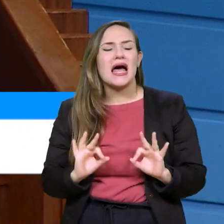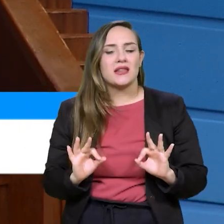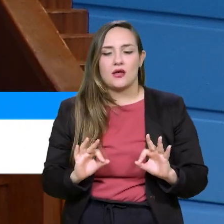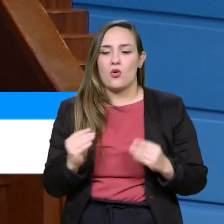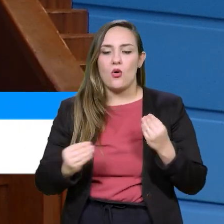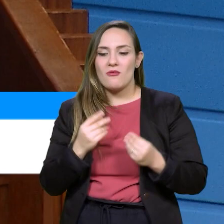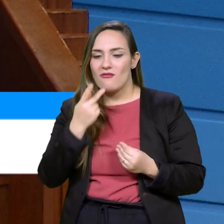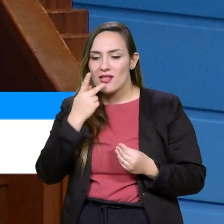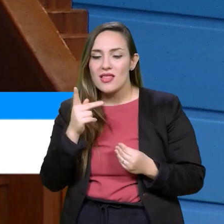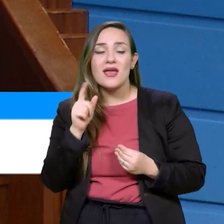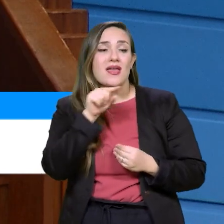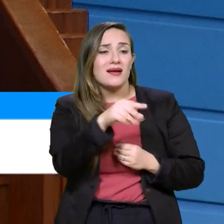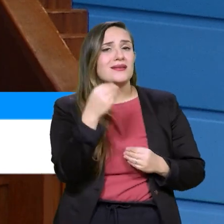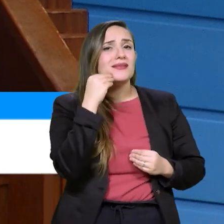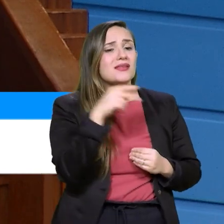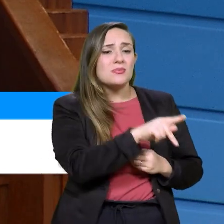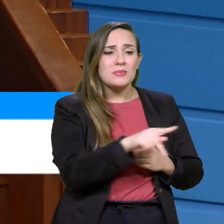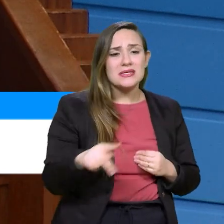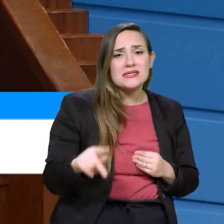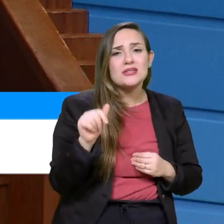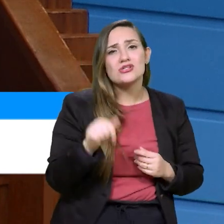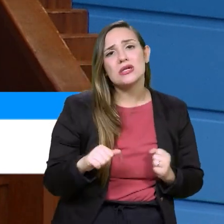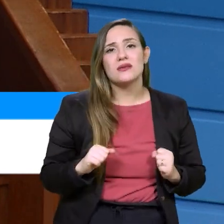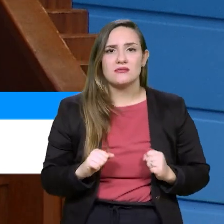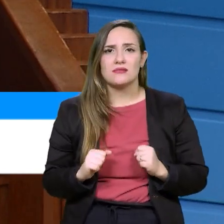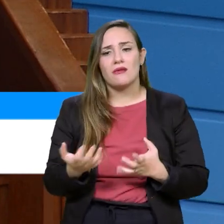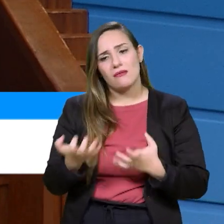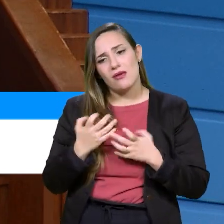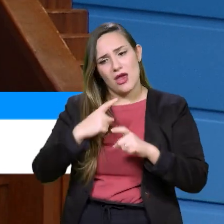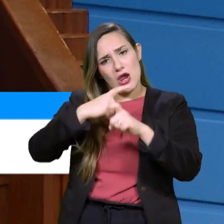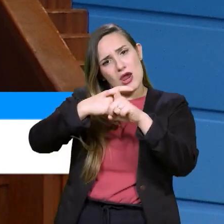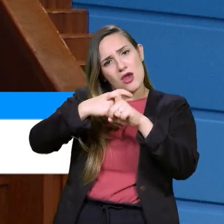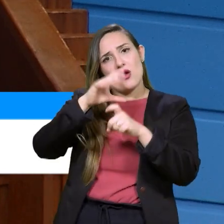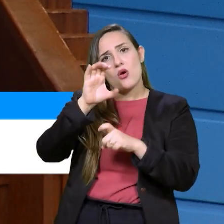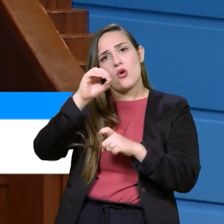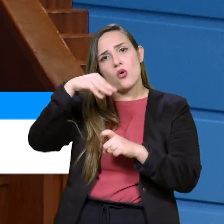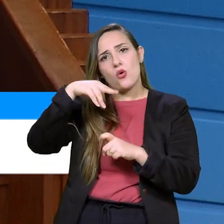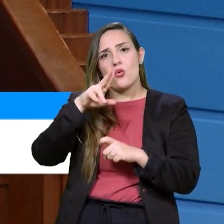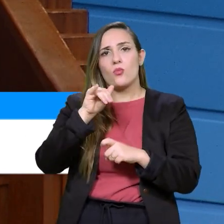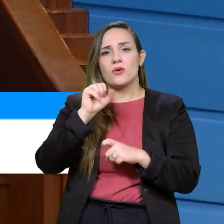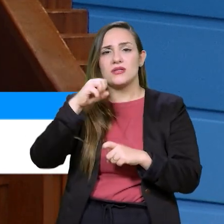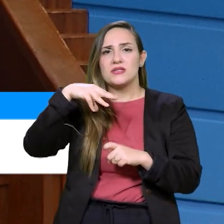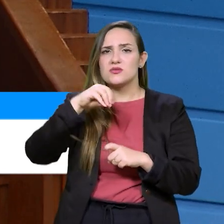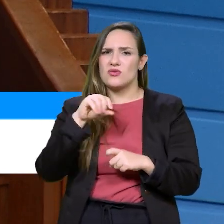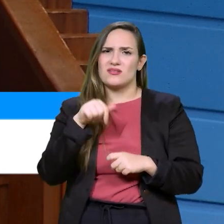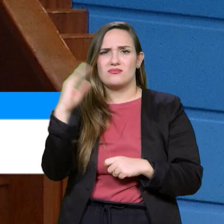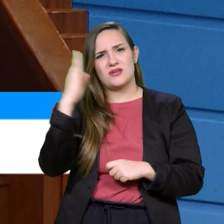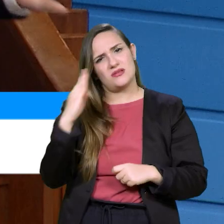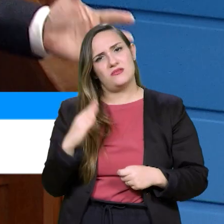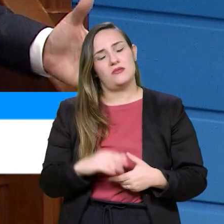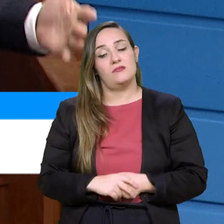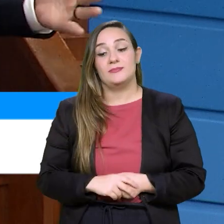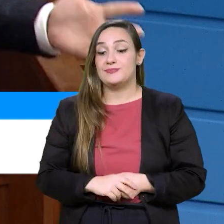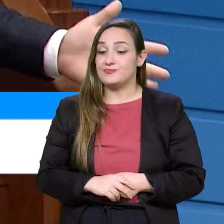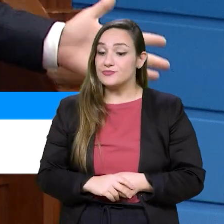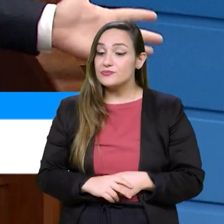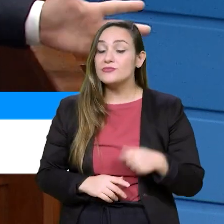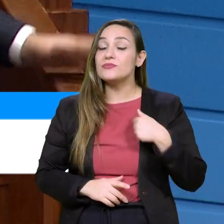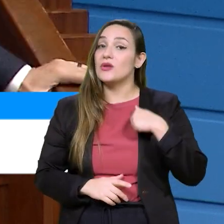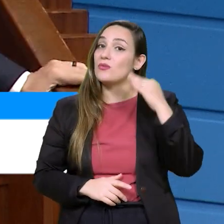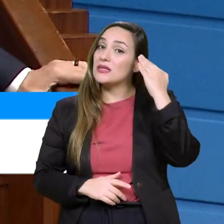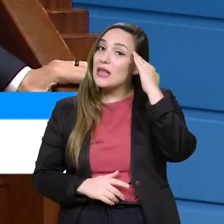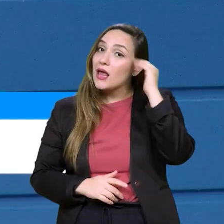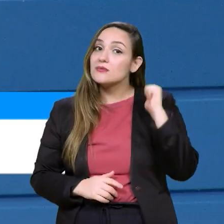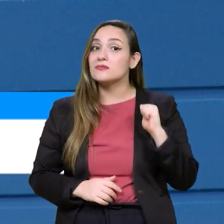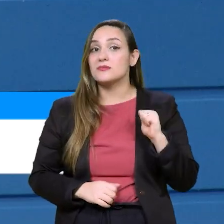alguém que não entende de nada, para falar que um candidato à presidência da República ia implantar o comunismo